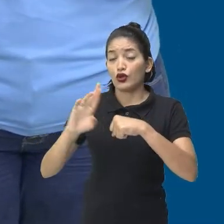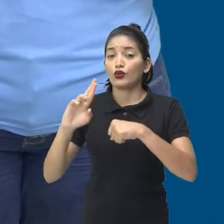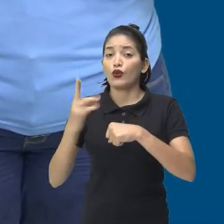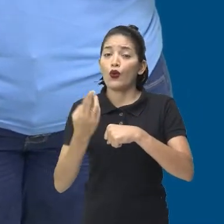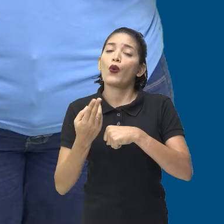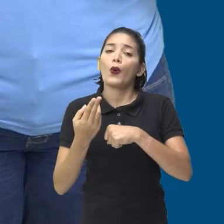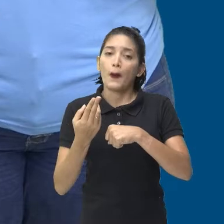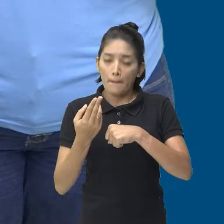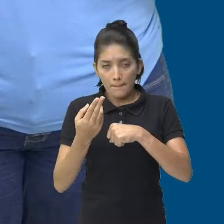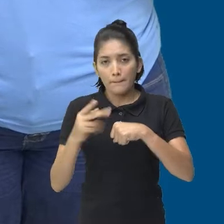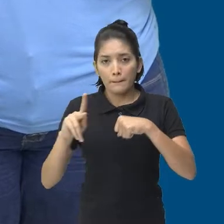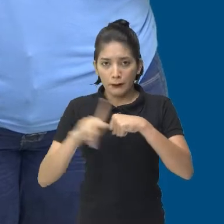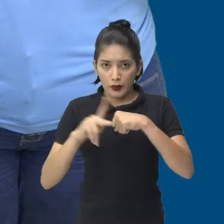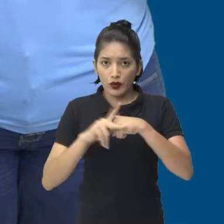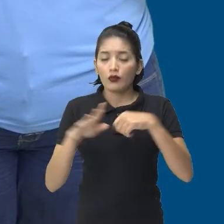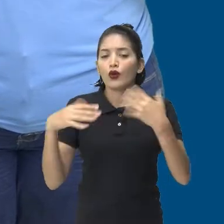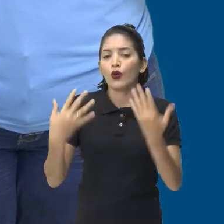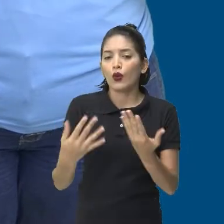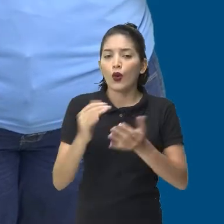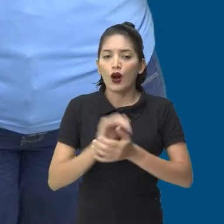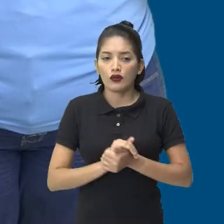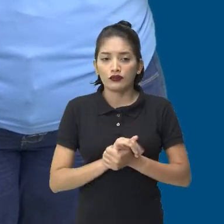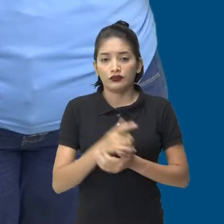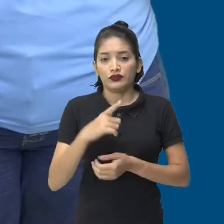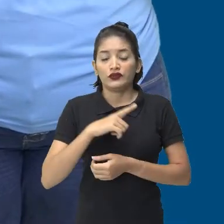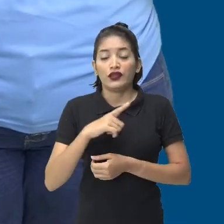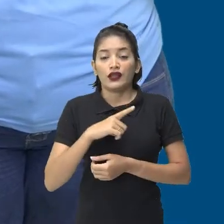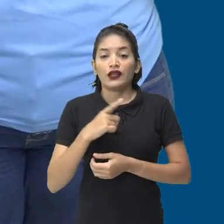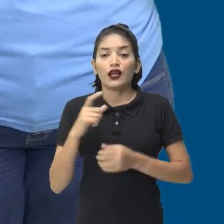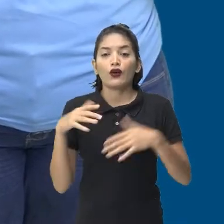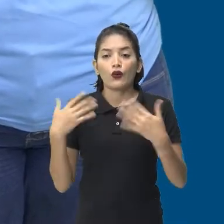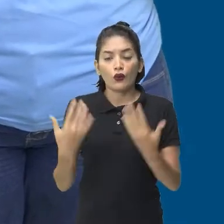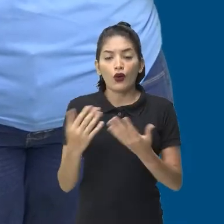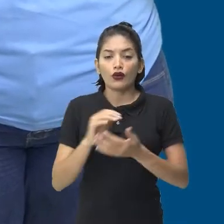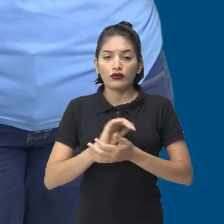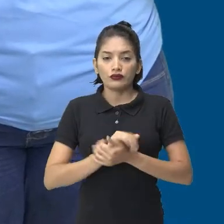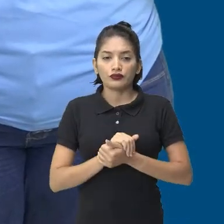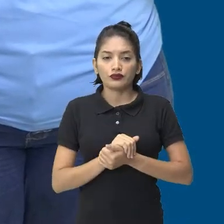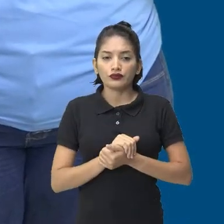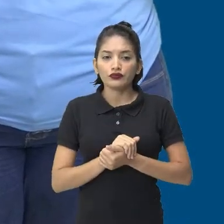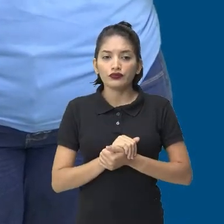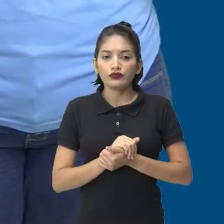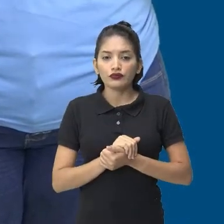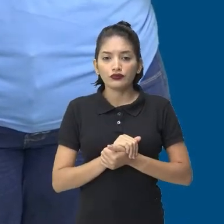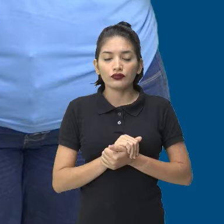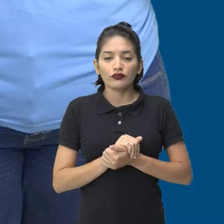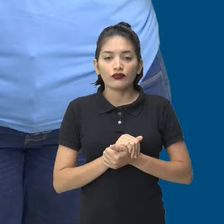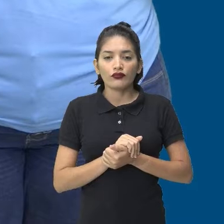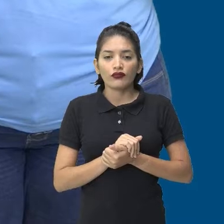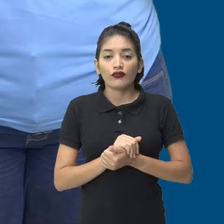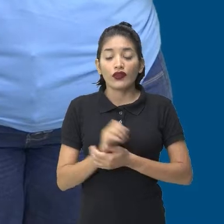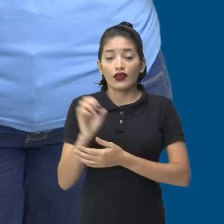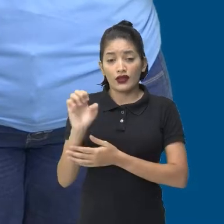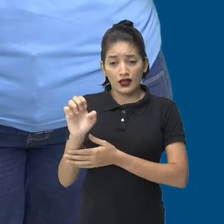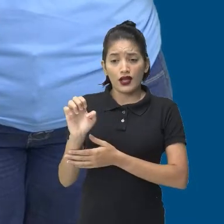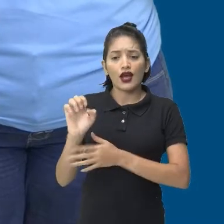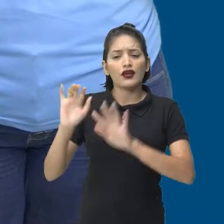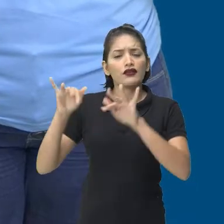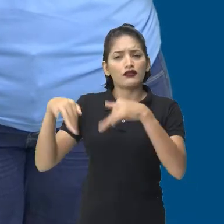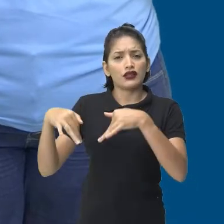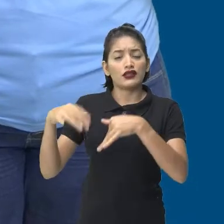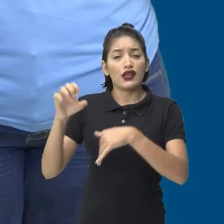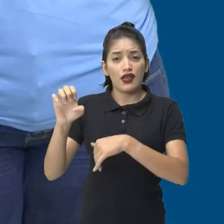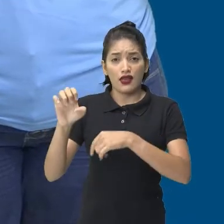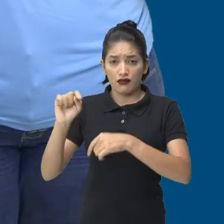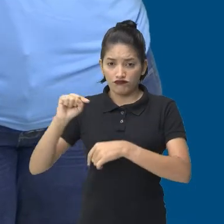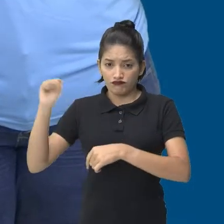não é isso? Então eu tenho quais pronomes? Yo, a gente já sabe que significa eu. Então com yo a terminação é